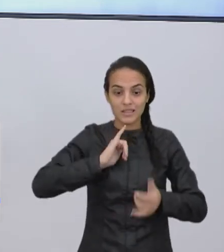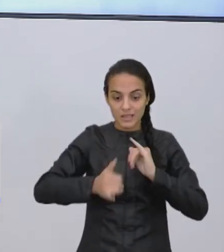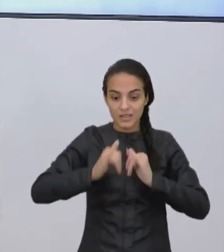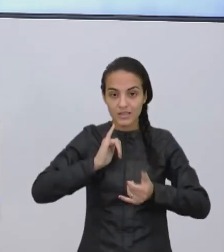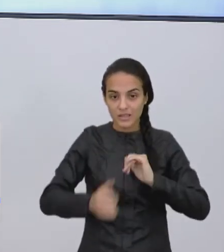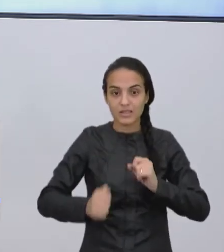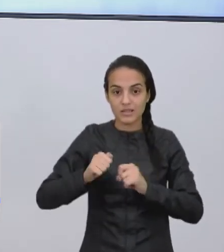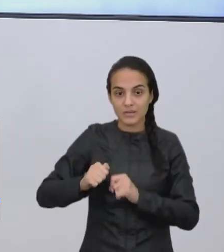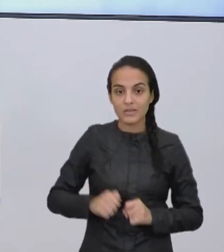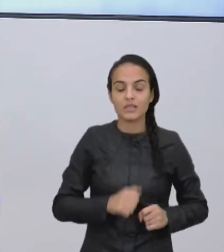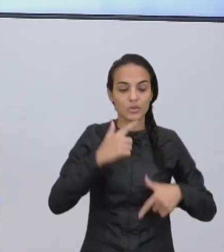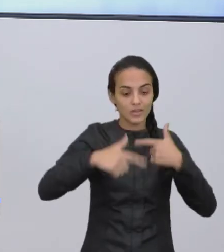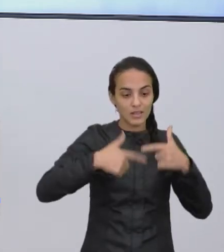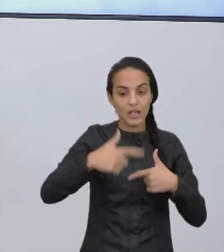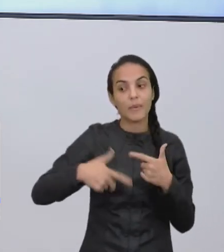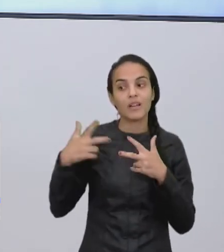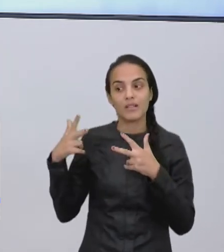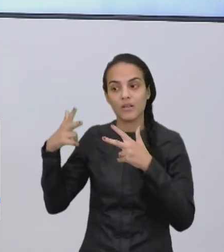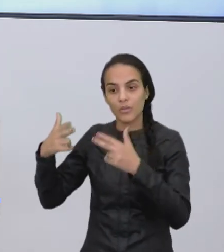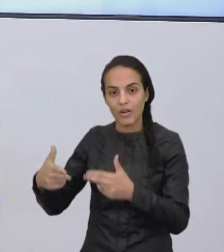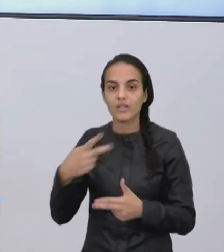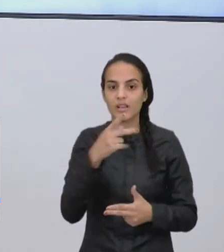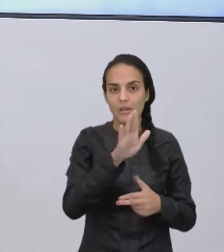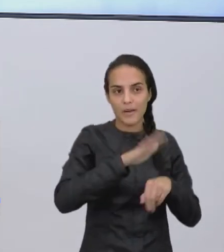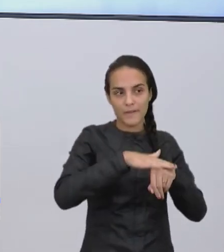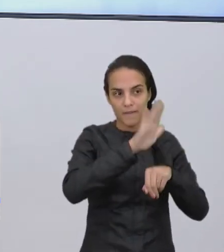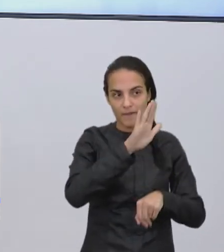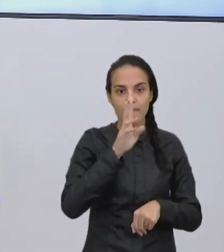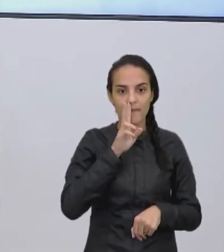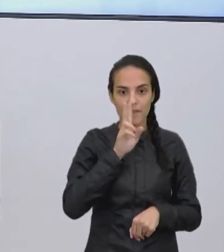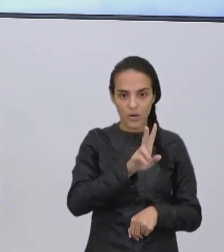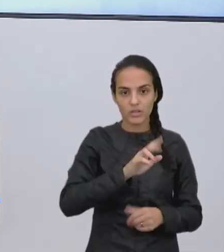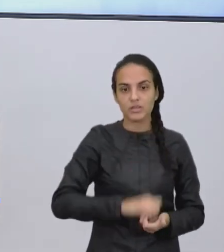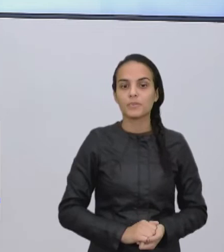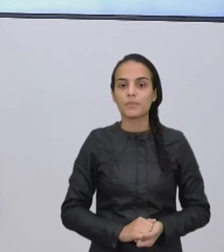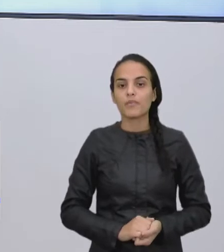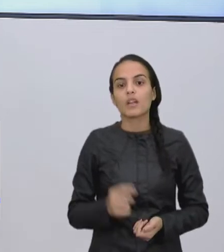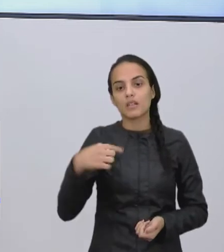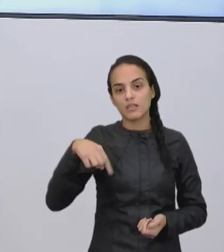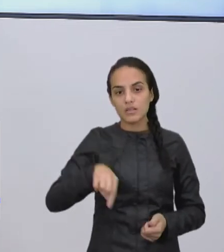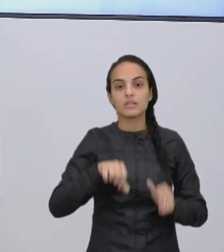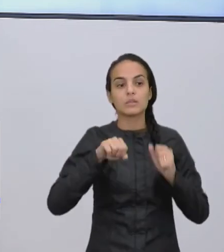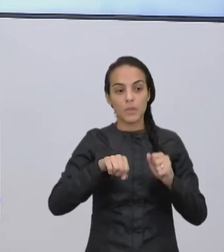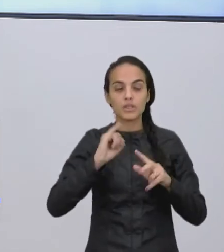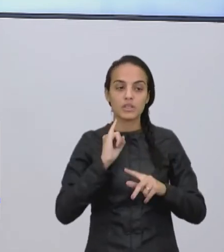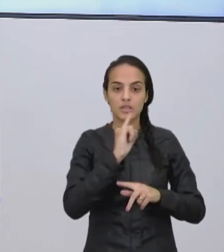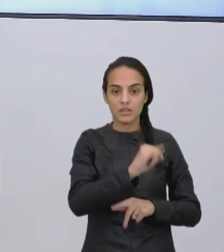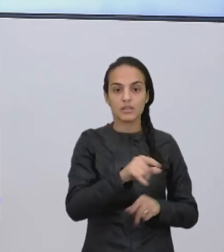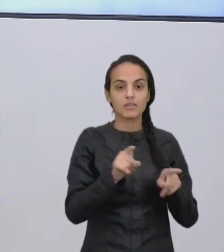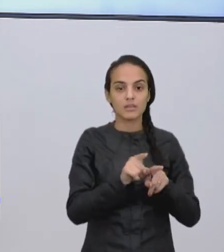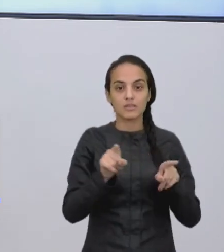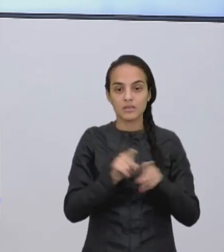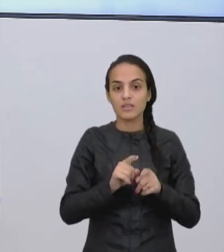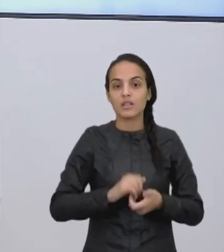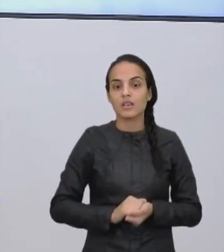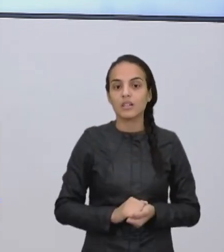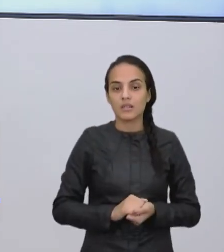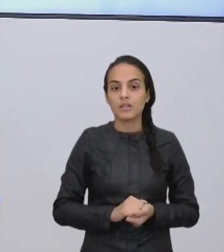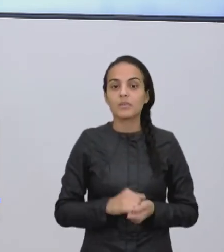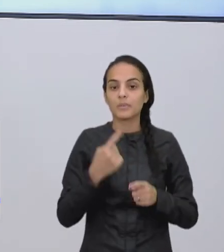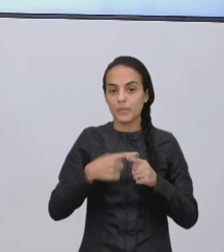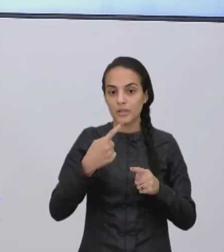fazer o mesmo trabalho, então ele é mais potente. E neste caso, a gente pode dizer que ele também é menos eficiente, né,